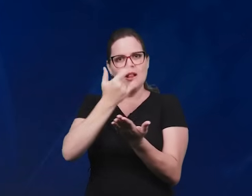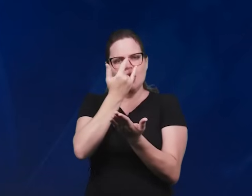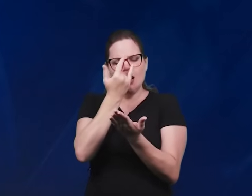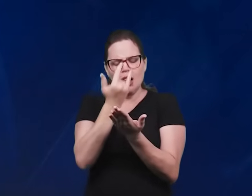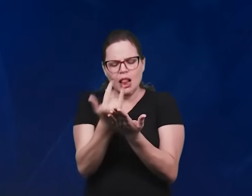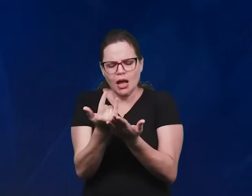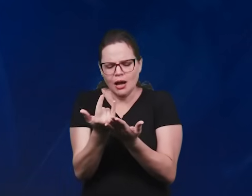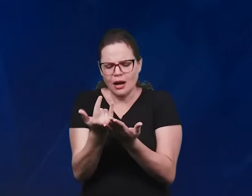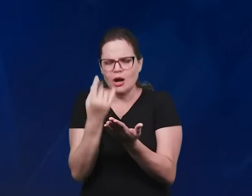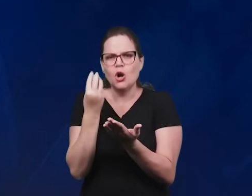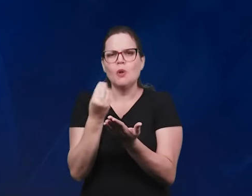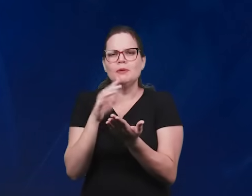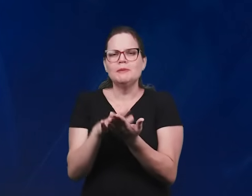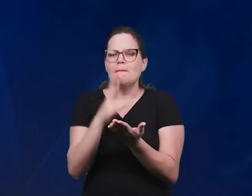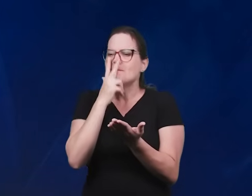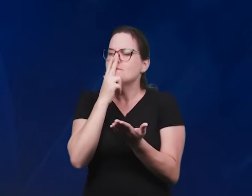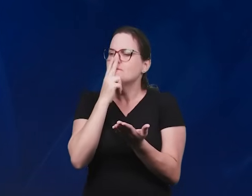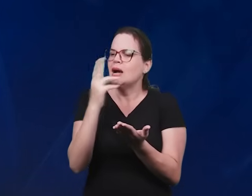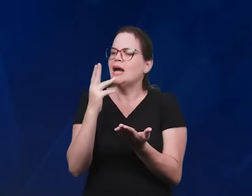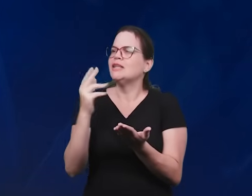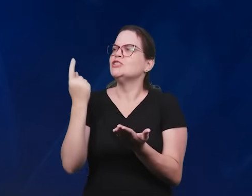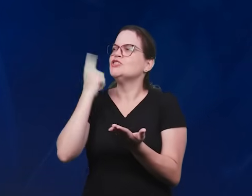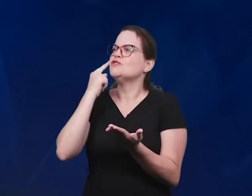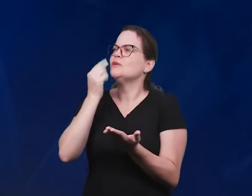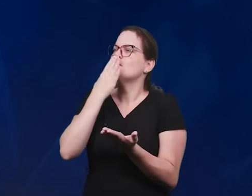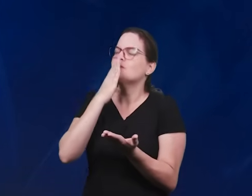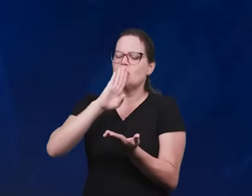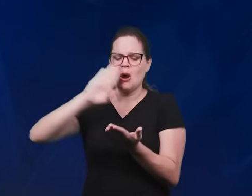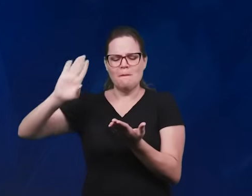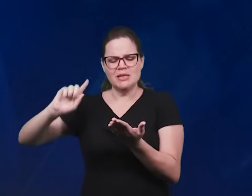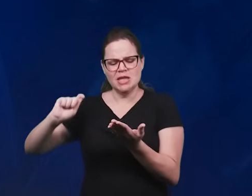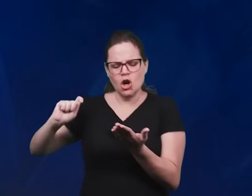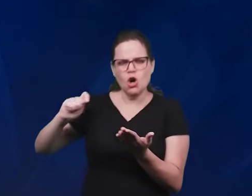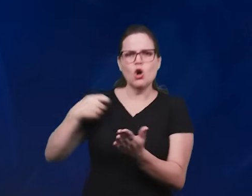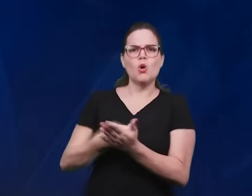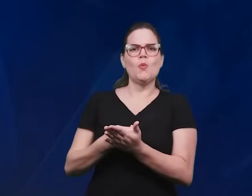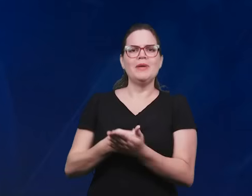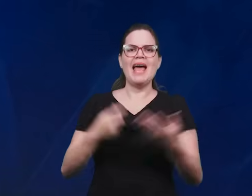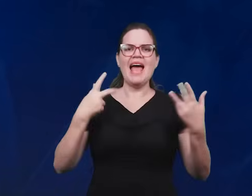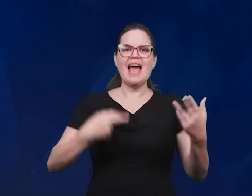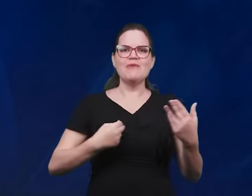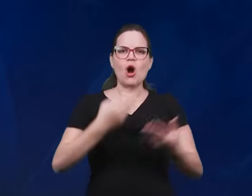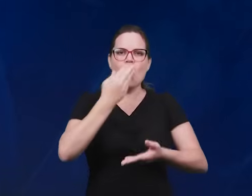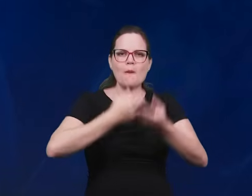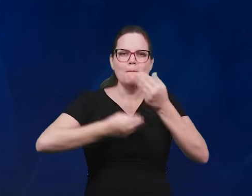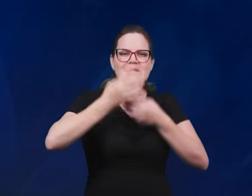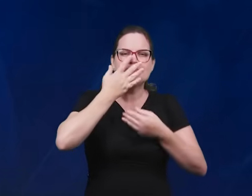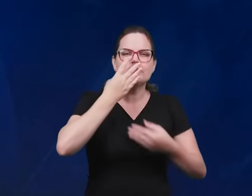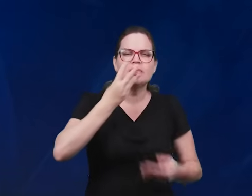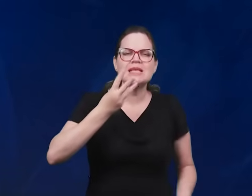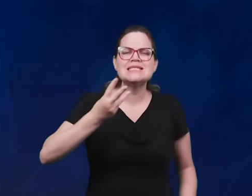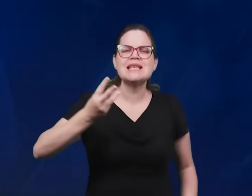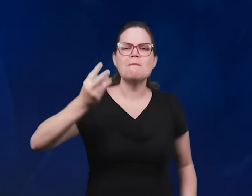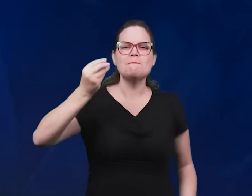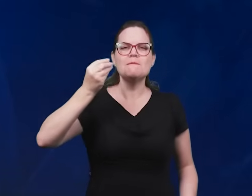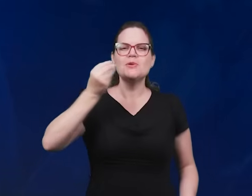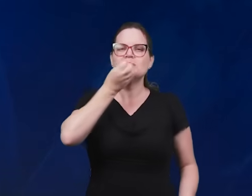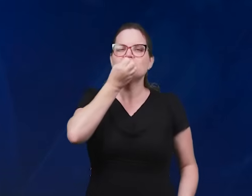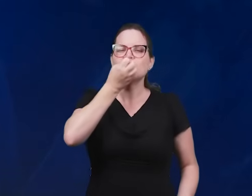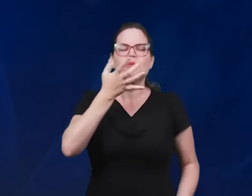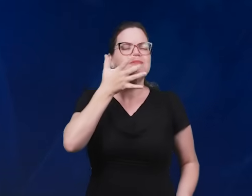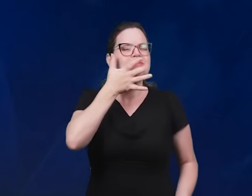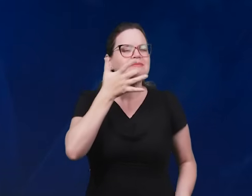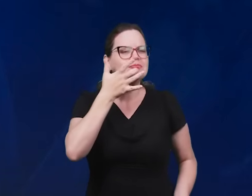sentimos o sabor do seu cumprimento. Que bênção é saborear a resposta